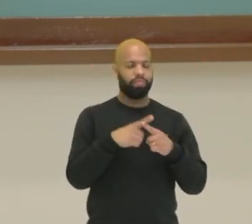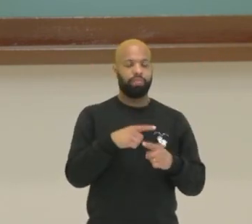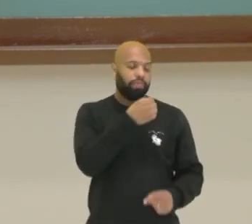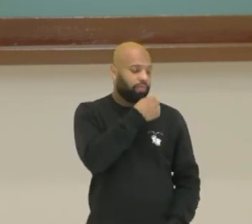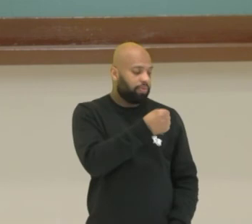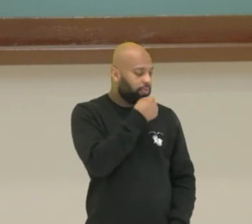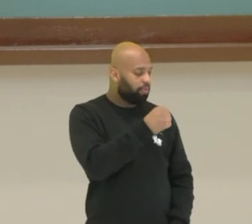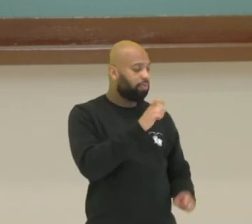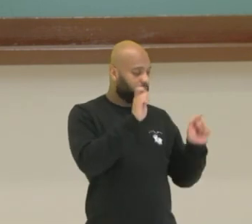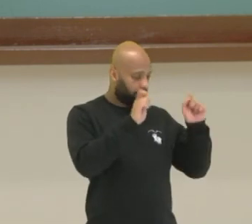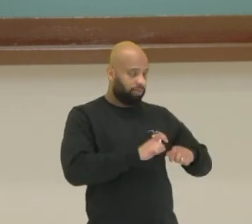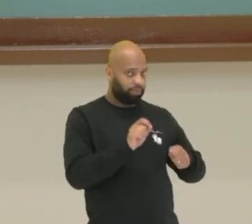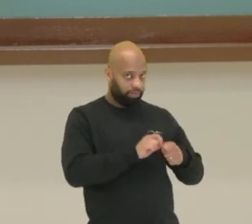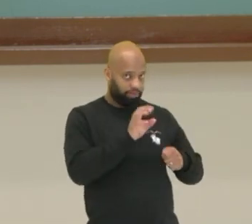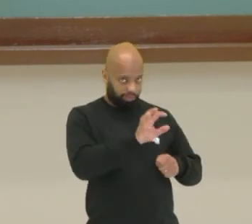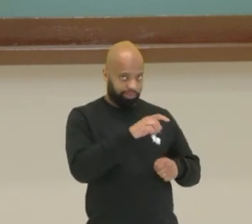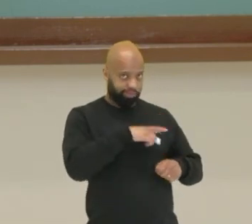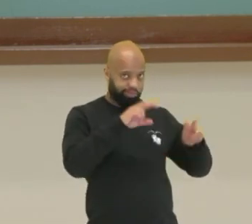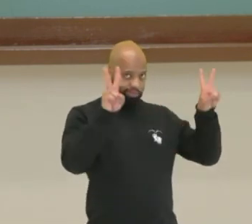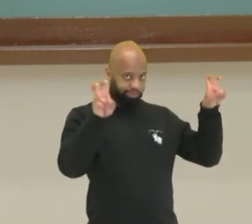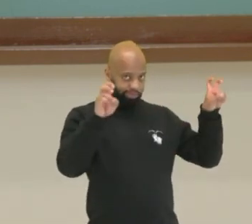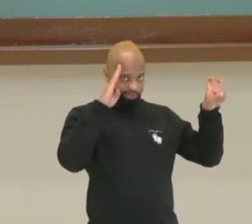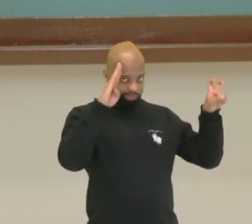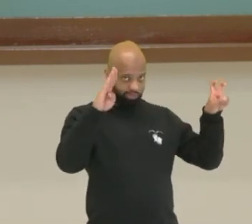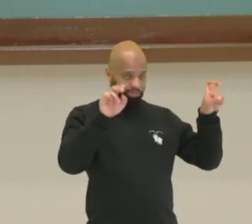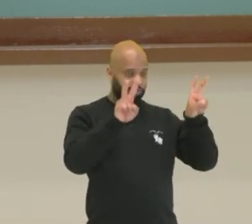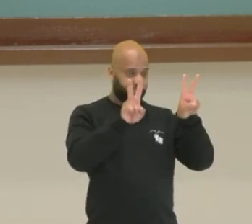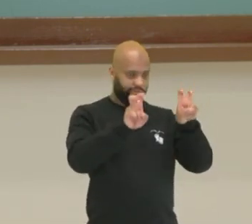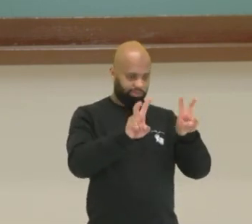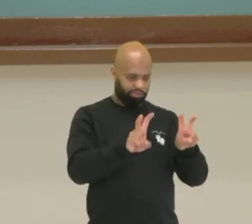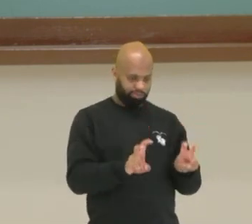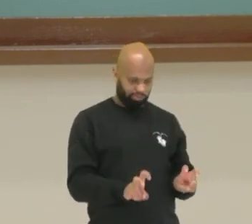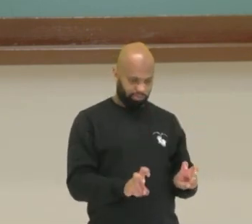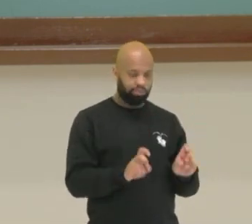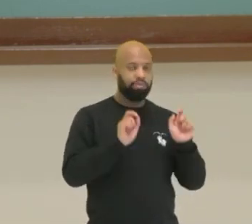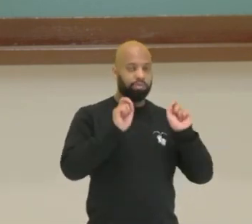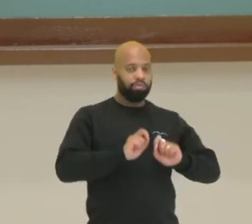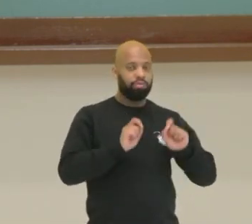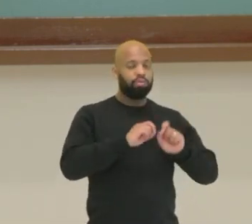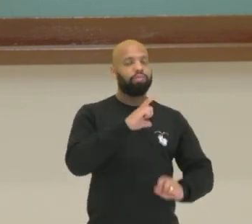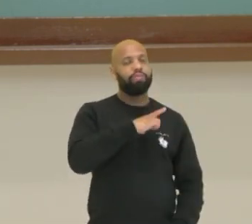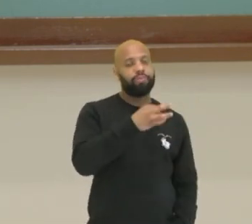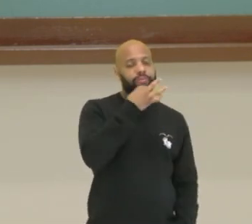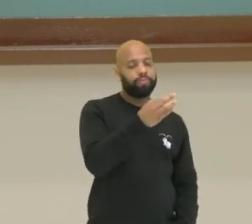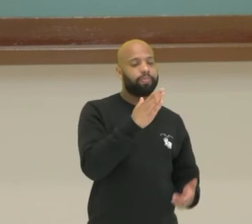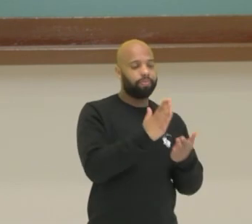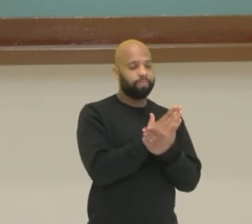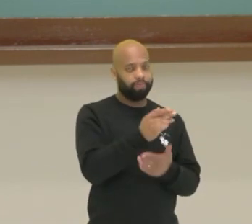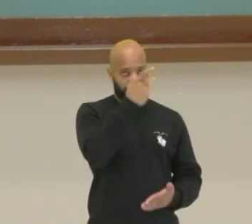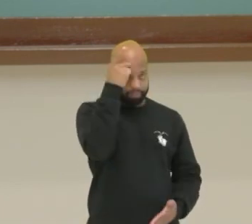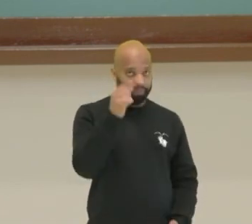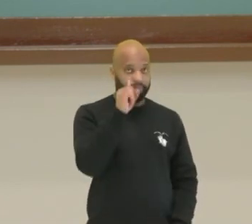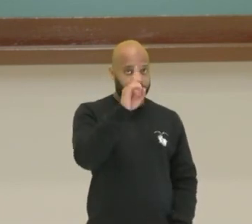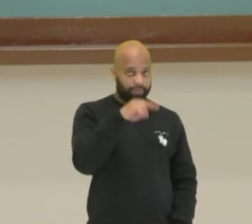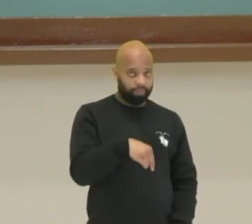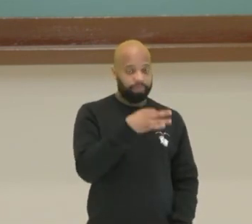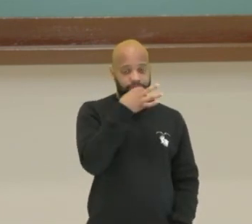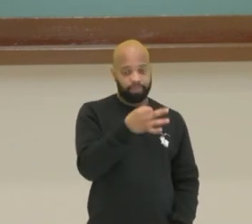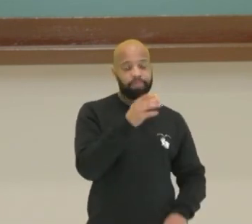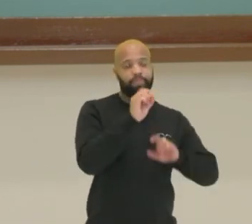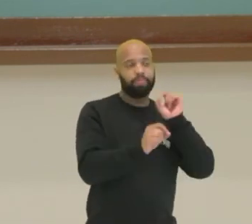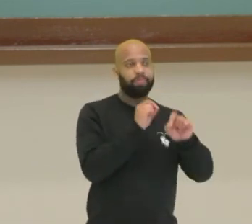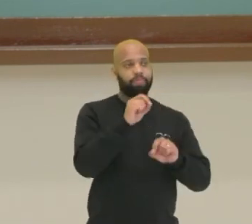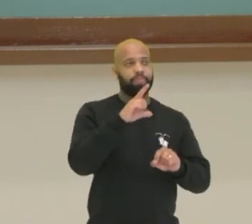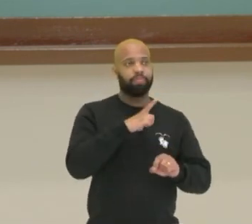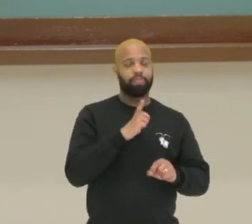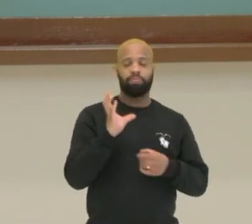ter vários assuntos ali, vários tópicos, ela pode trazer a opinião de alguém. E aí, quando a pessoa manifesta a sua opinião, ela apresenta